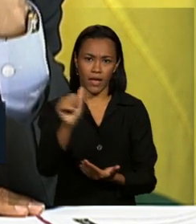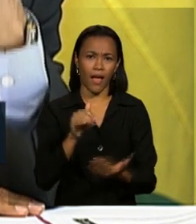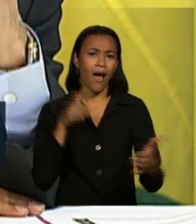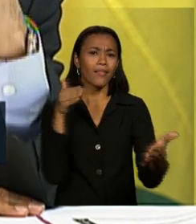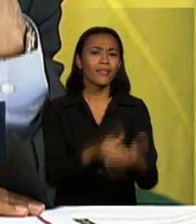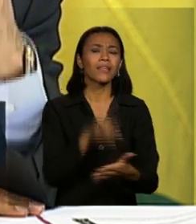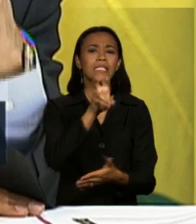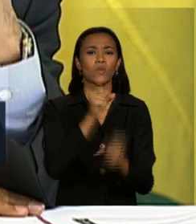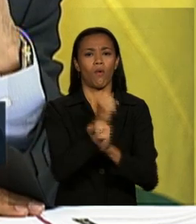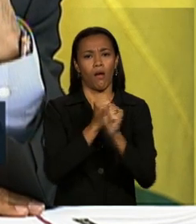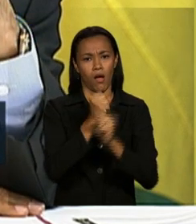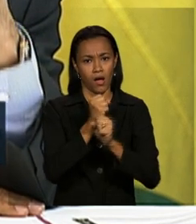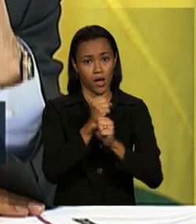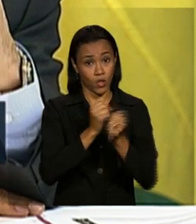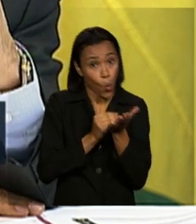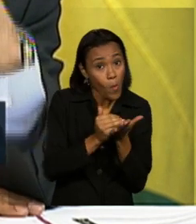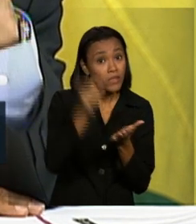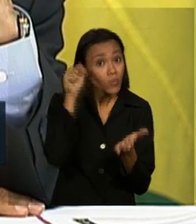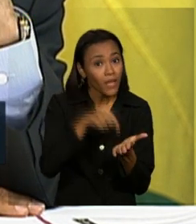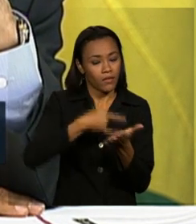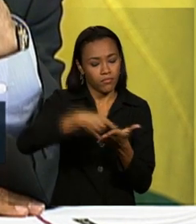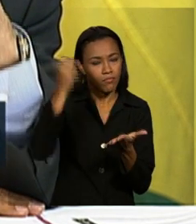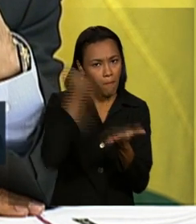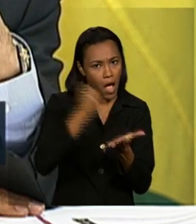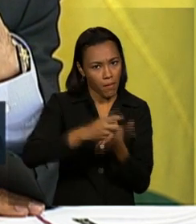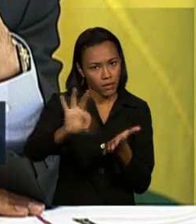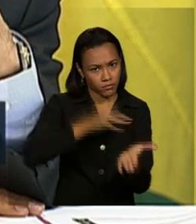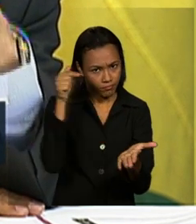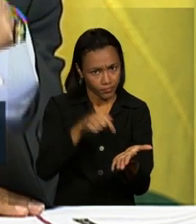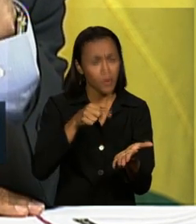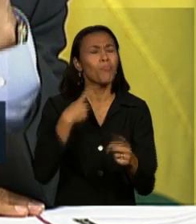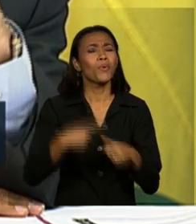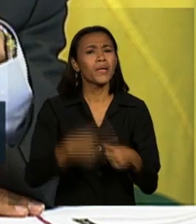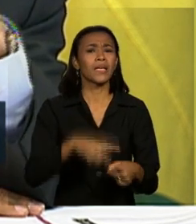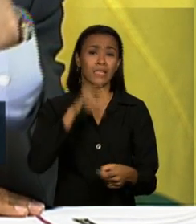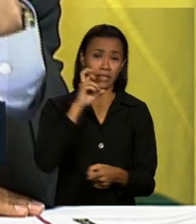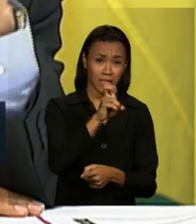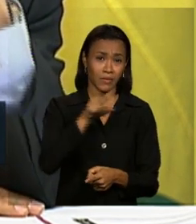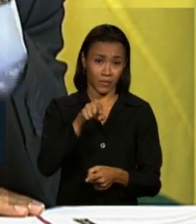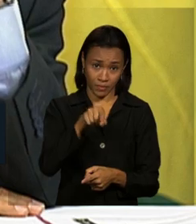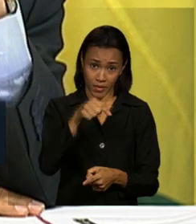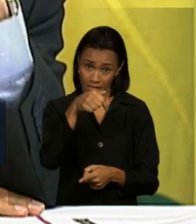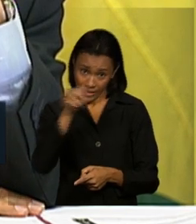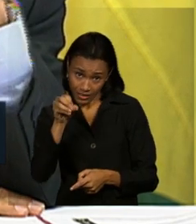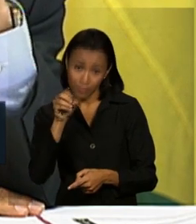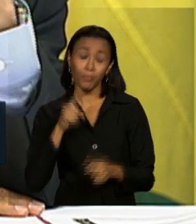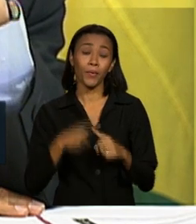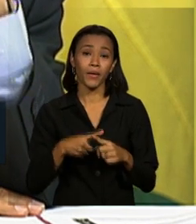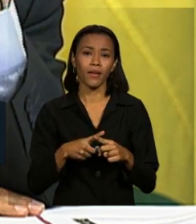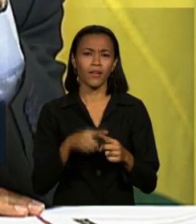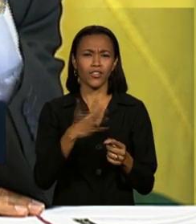até 5 anos a partir da assinatura dos contratos Por que 5700 Porque nós já temos